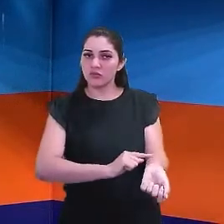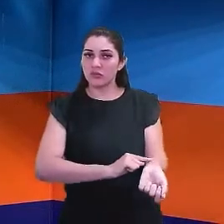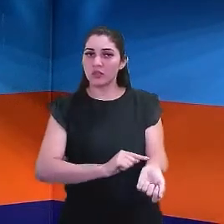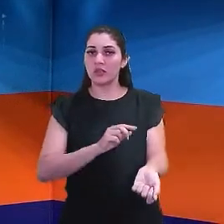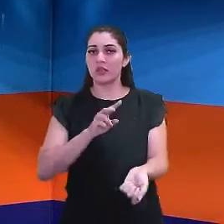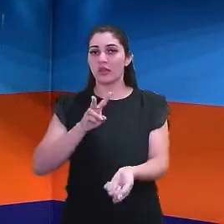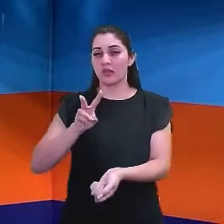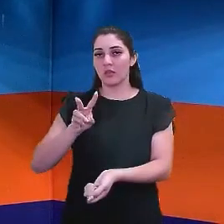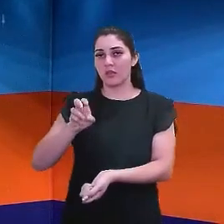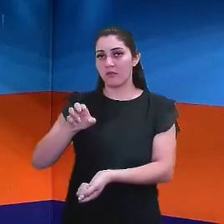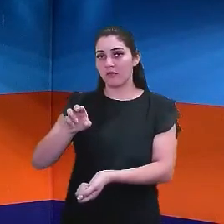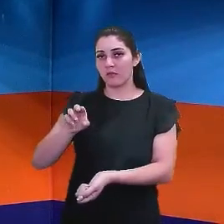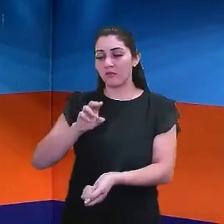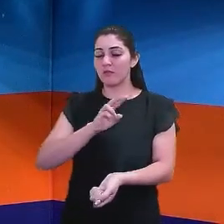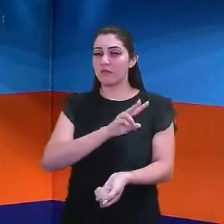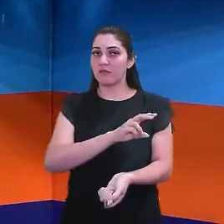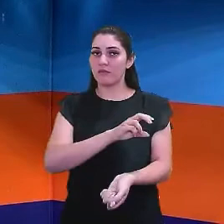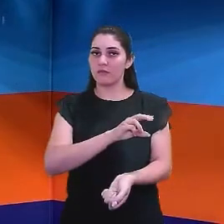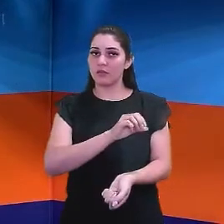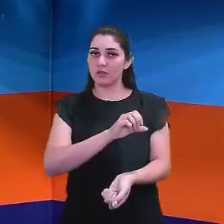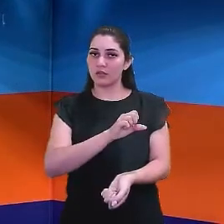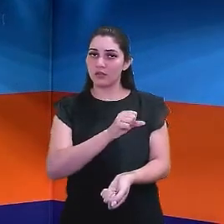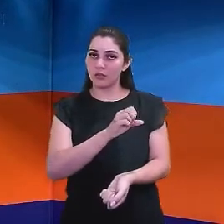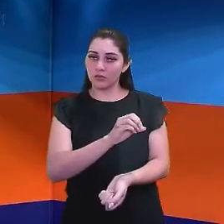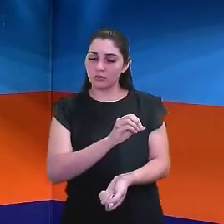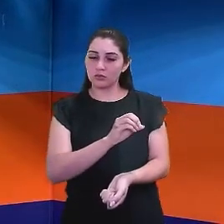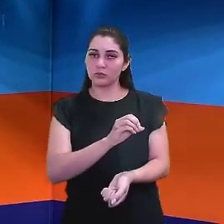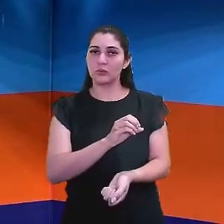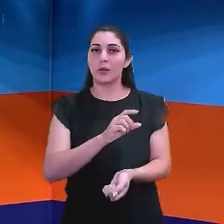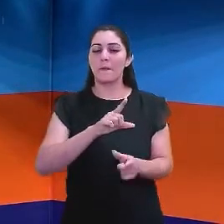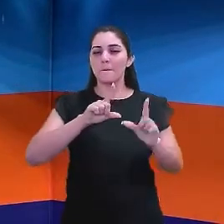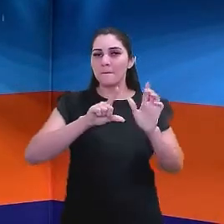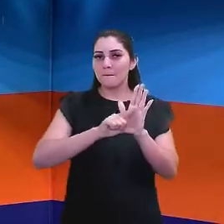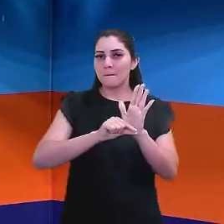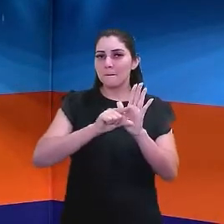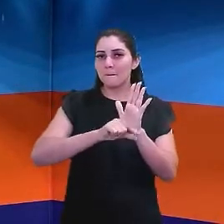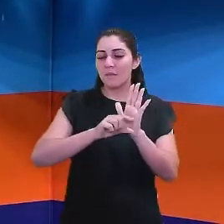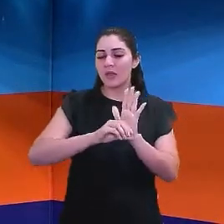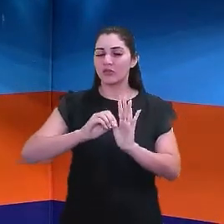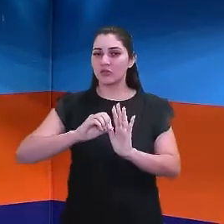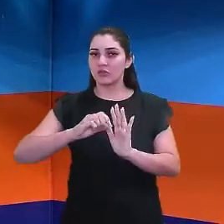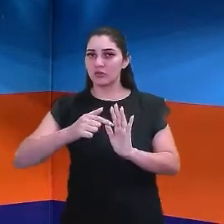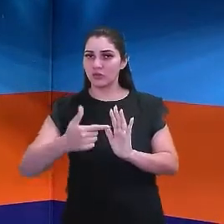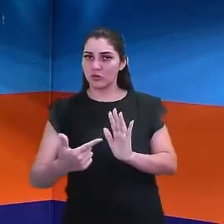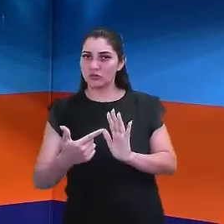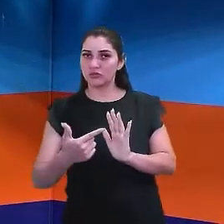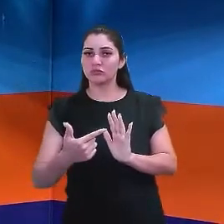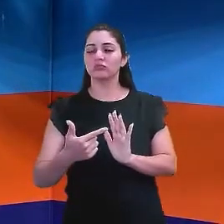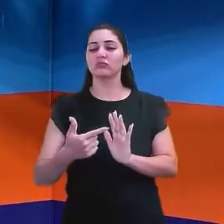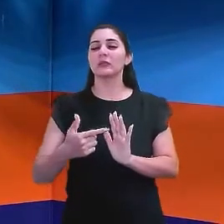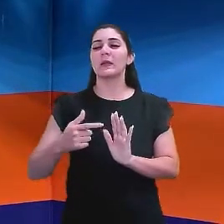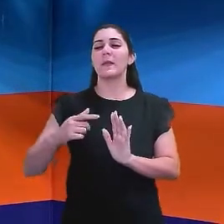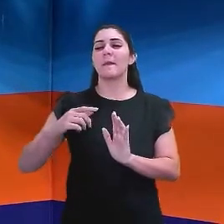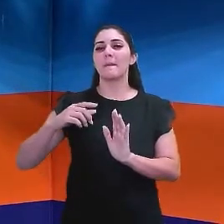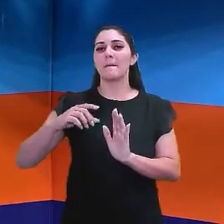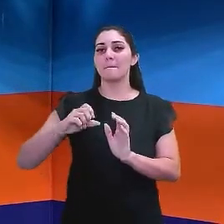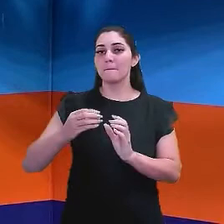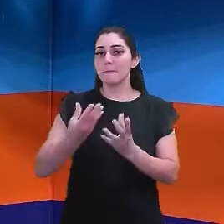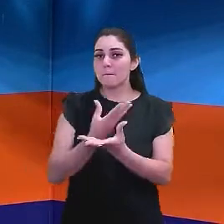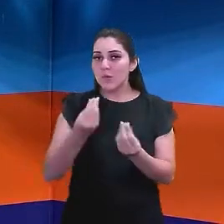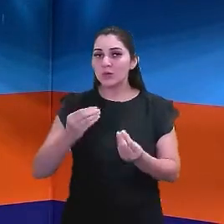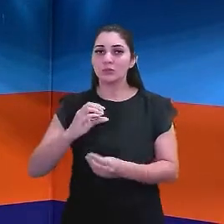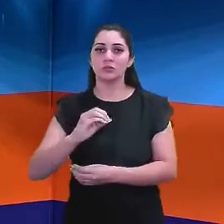tem baixa presença de oxigênio e muita presença de gás carbônico. Já o sangue arterial, muita presença de